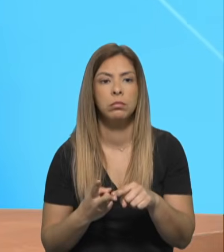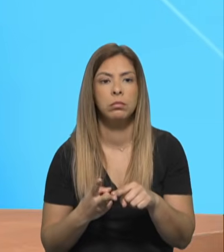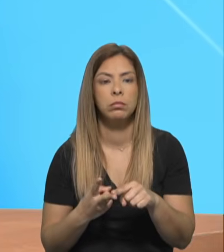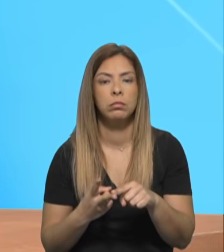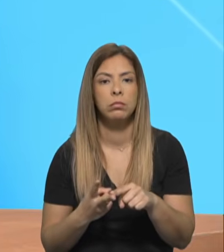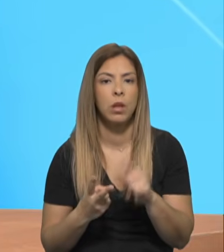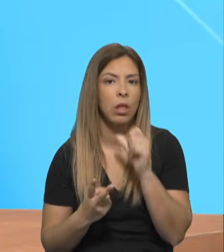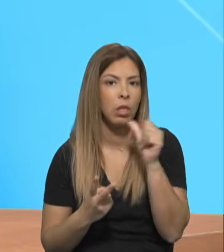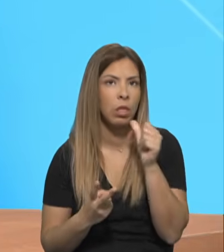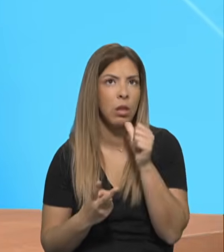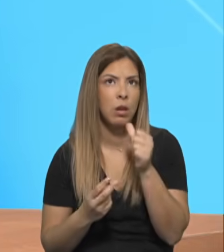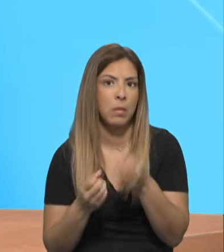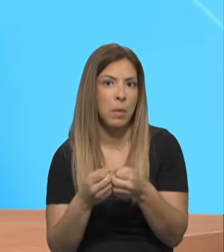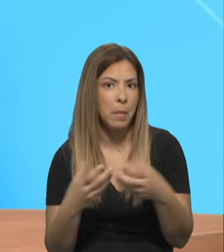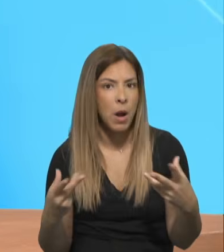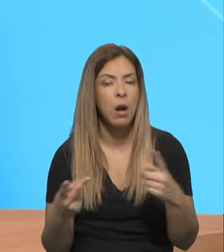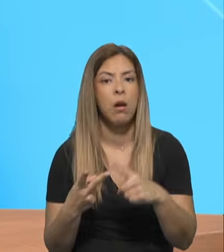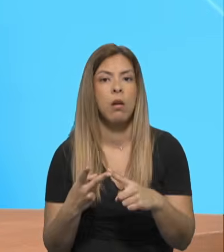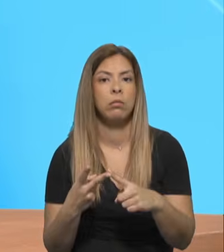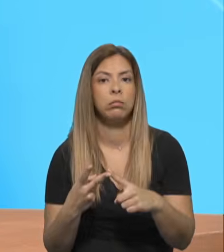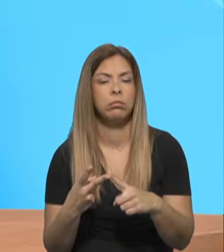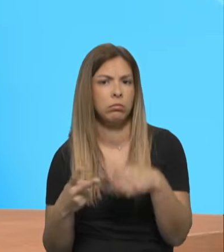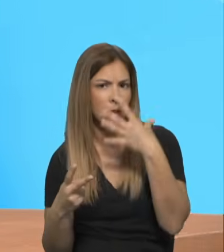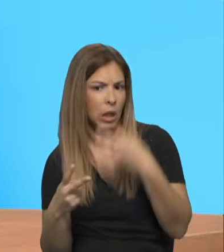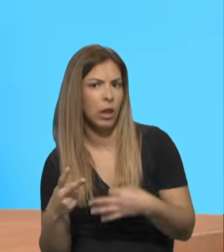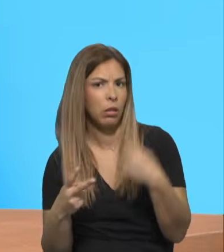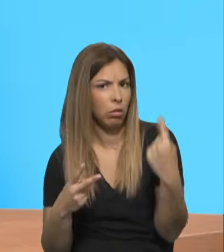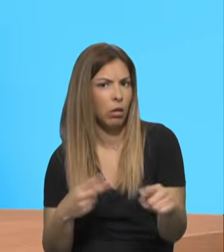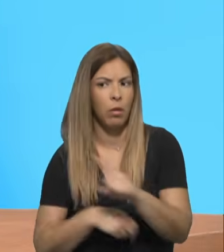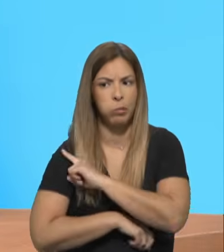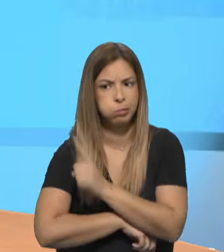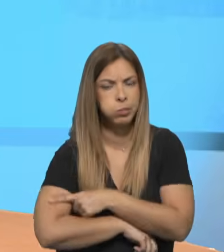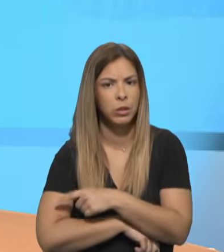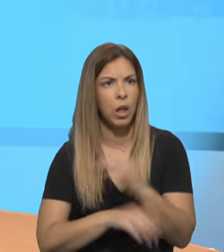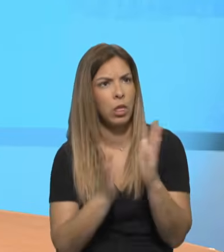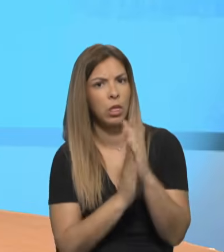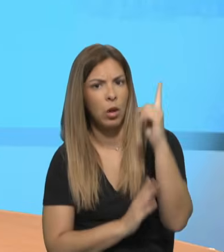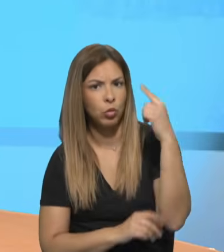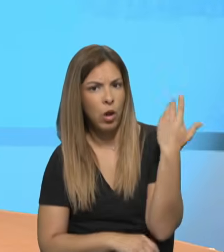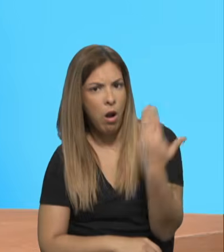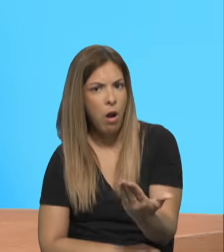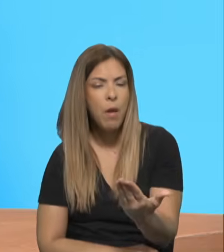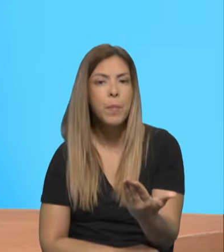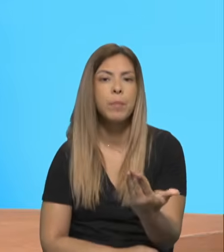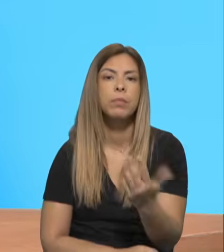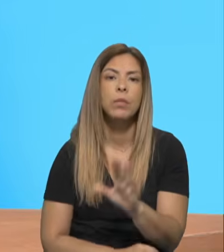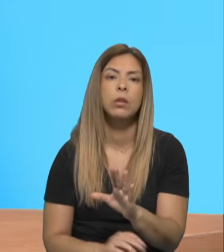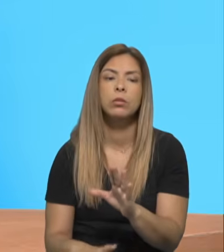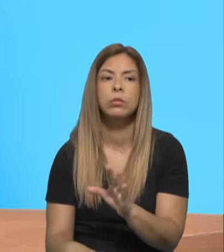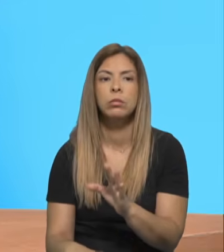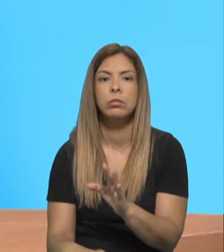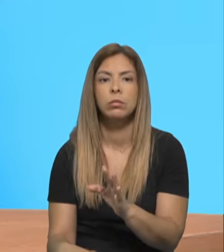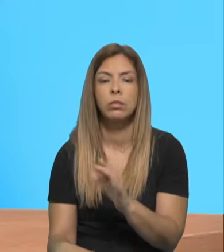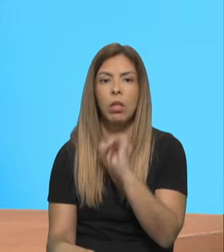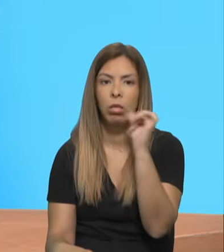a afirmar, mas acreditamos no poder de Deus, não é? Que supera isso, mas que não dispensa também a